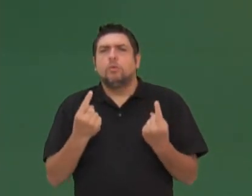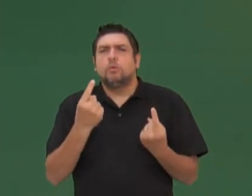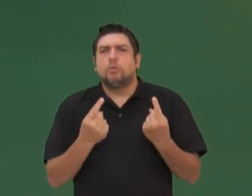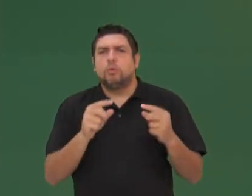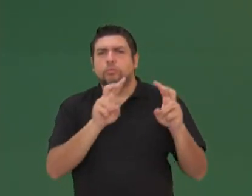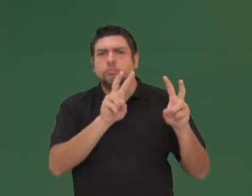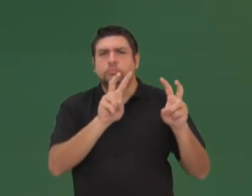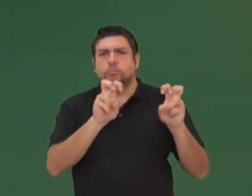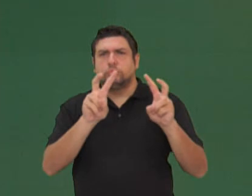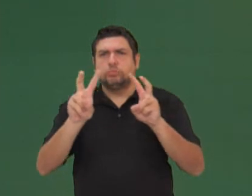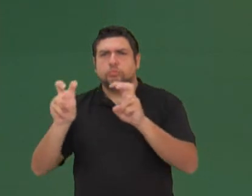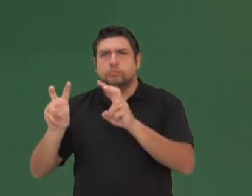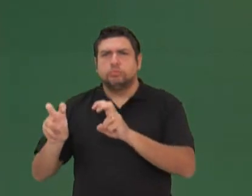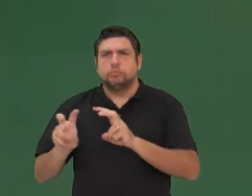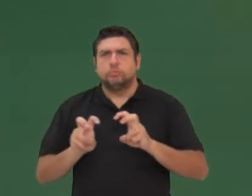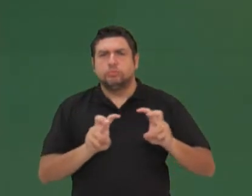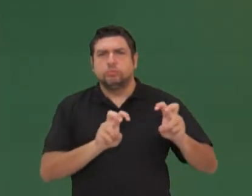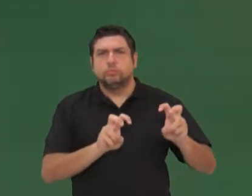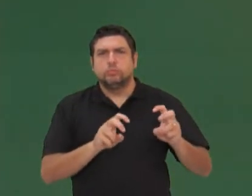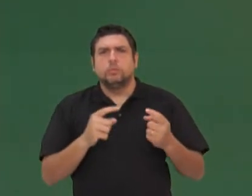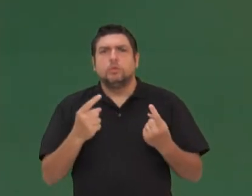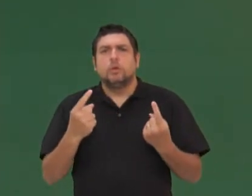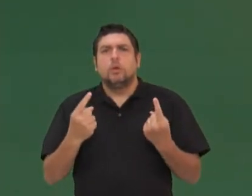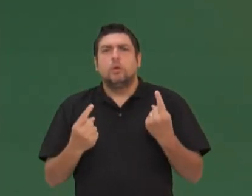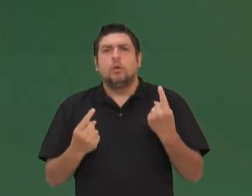titulares podem expressar uma